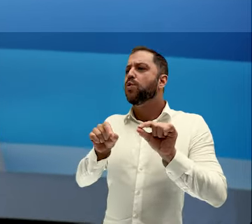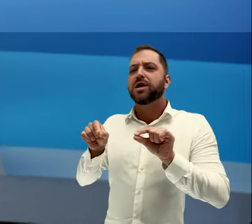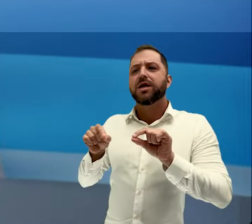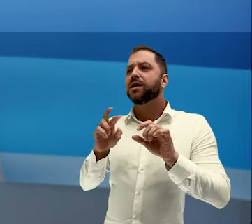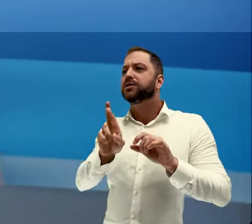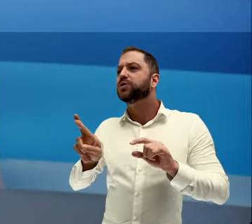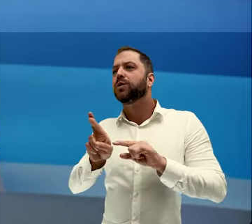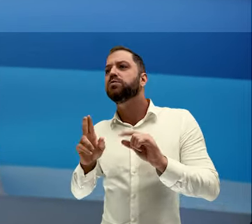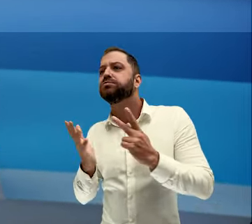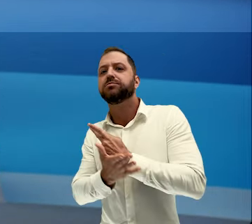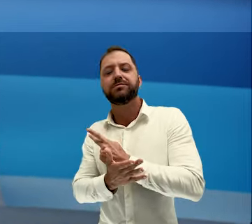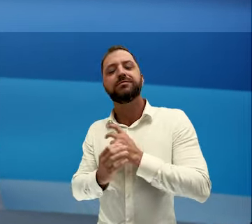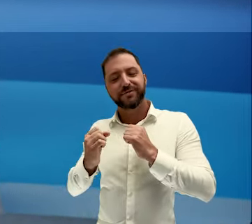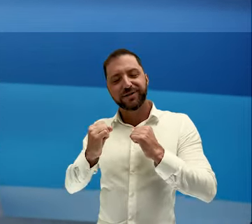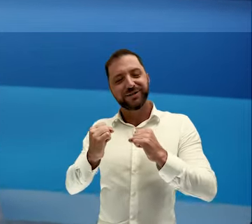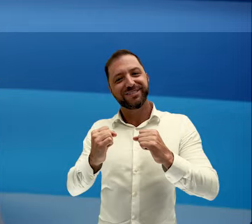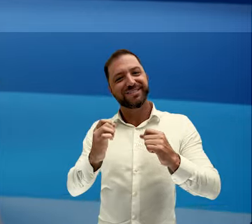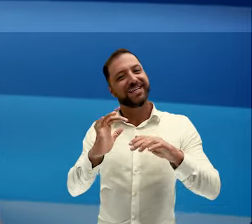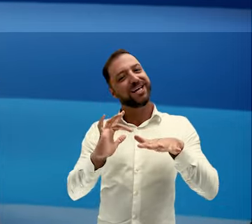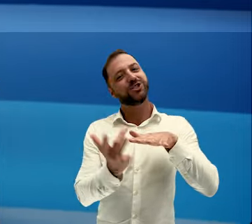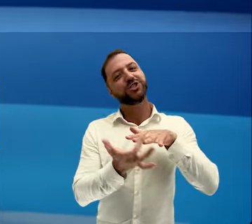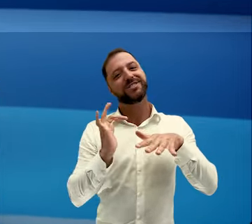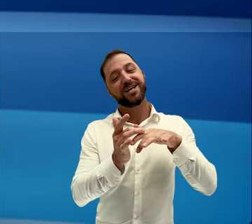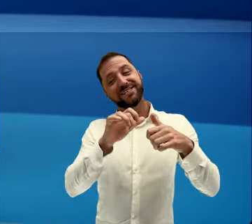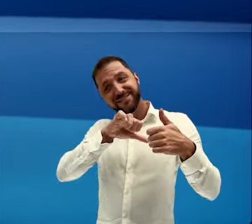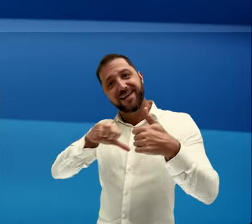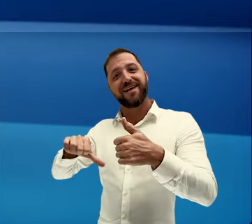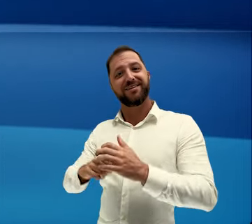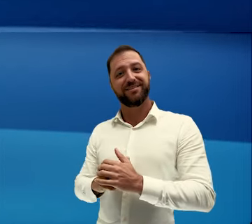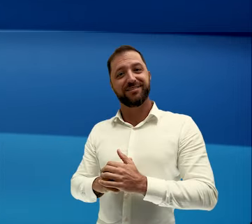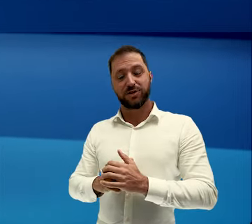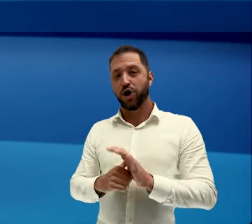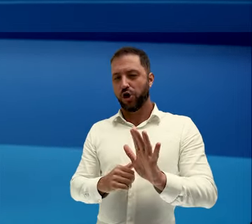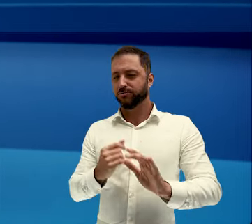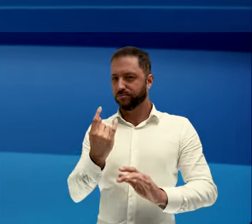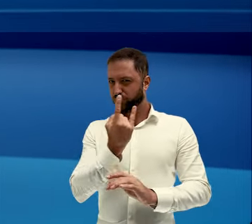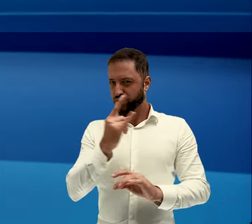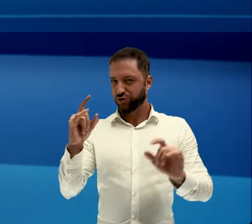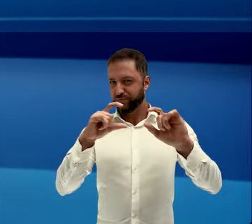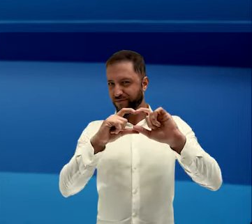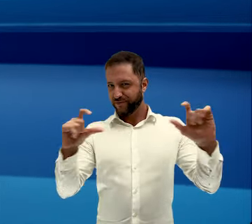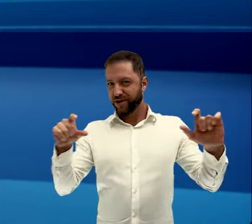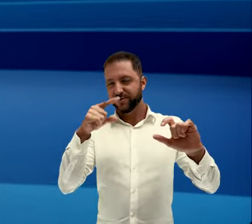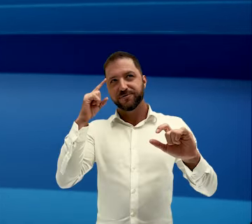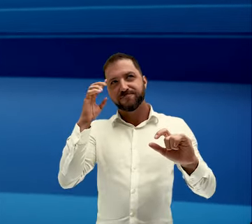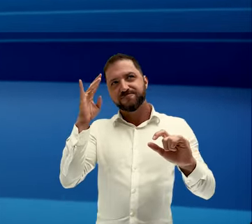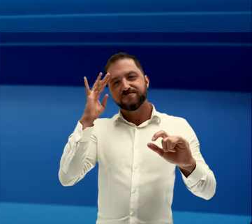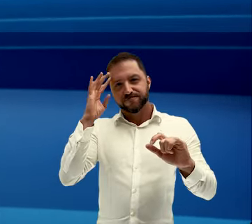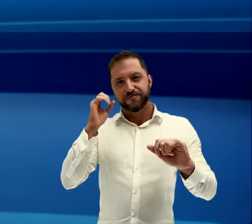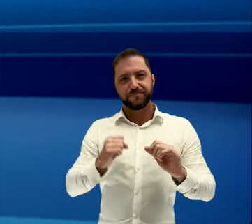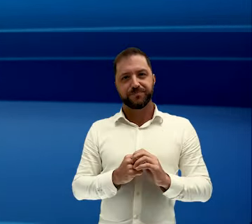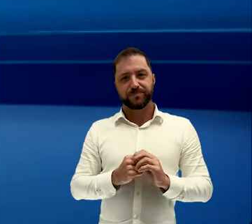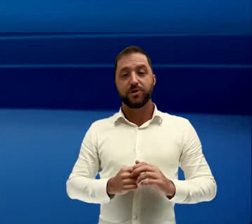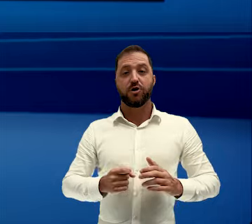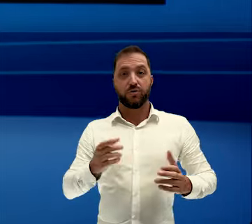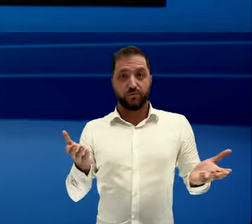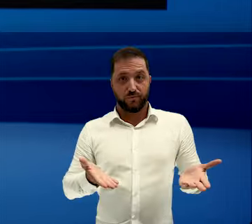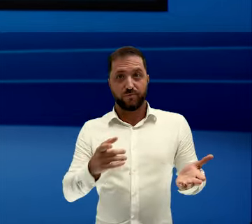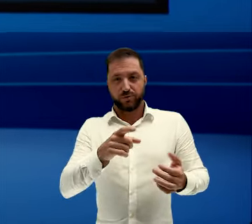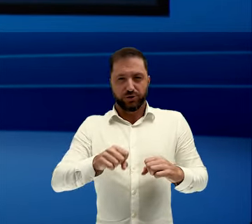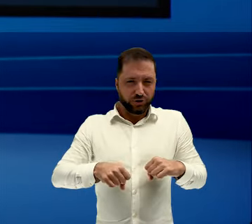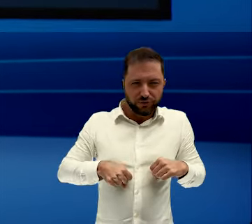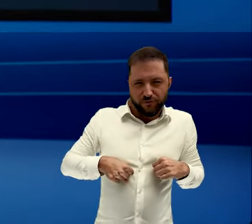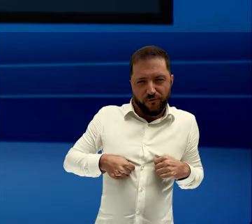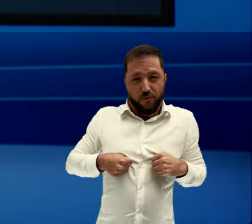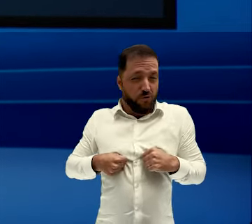no Instituto Ressoar, é só seguir a gente nas redes sociais. E para encerrar, a gente fica com o seguinte pensamento: o seu esforço